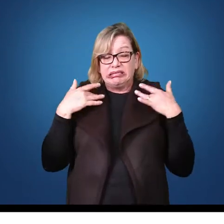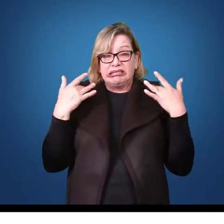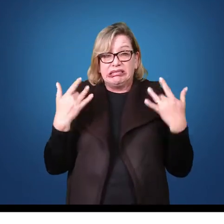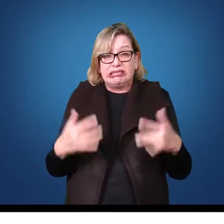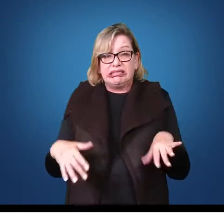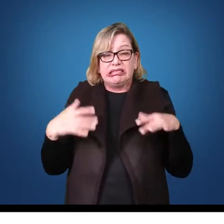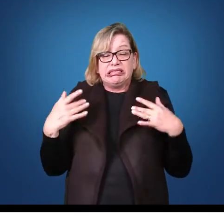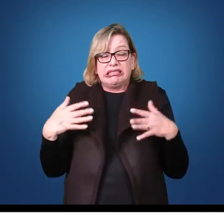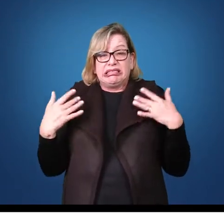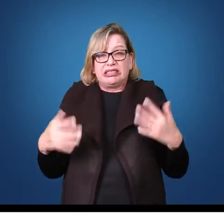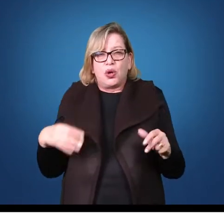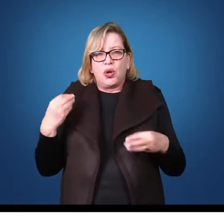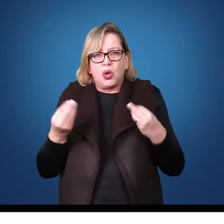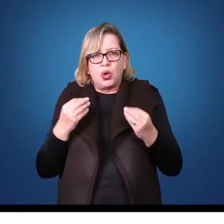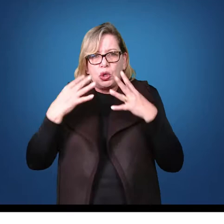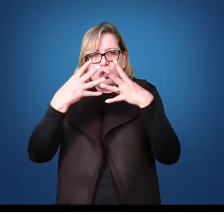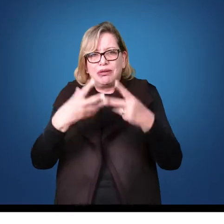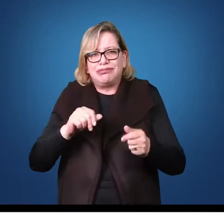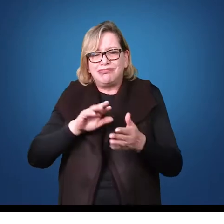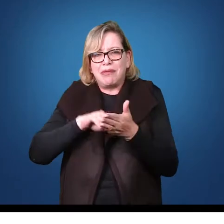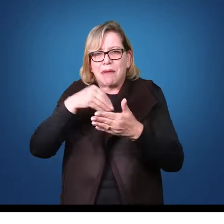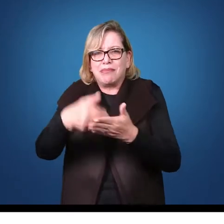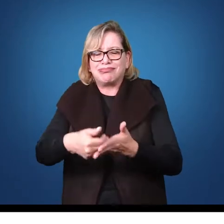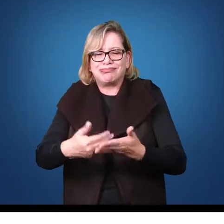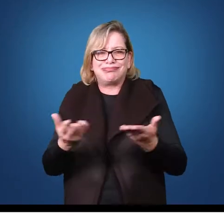Caíram todos!